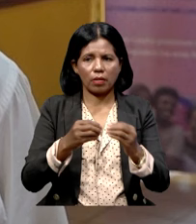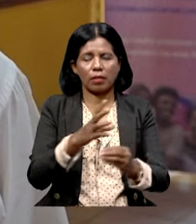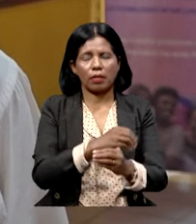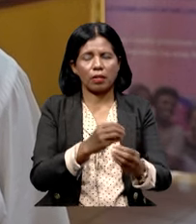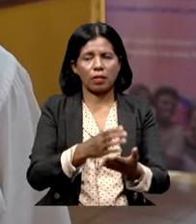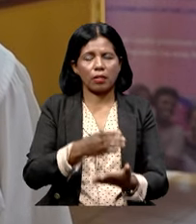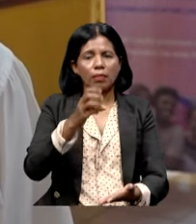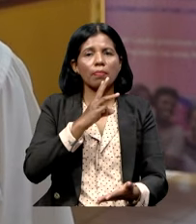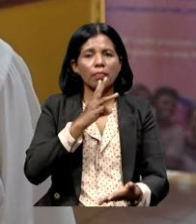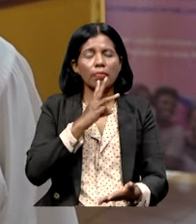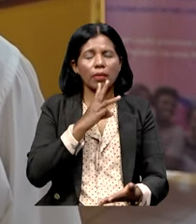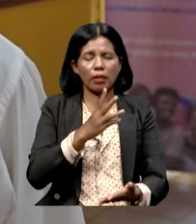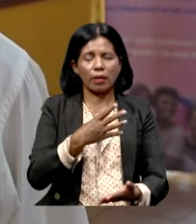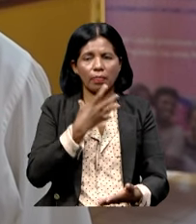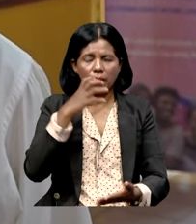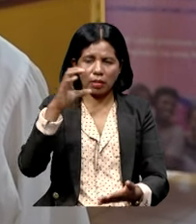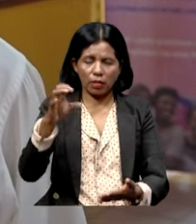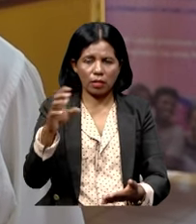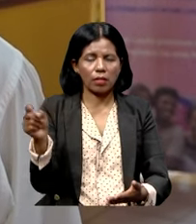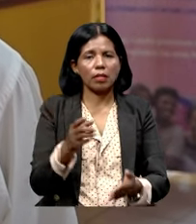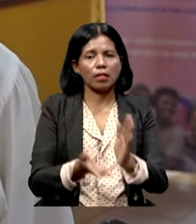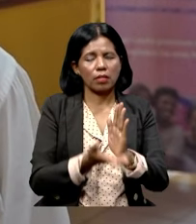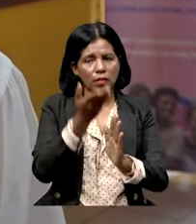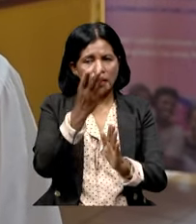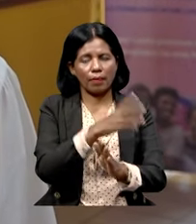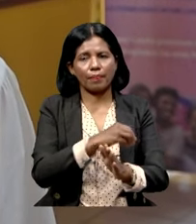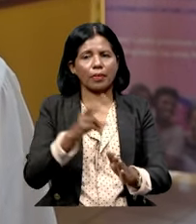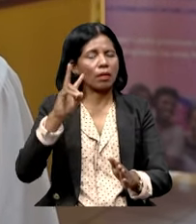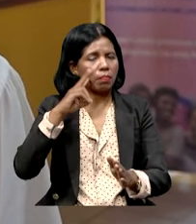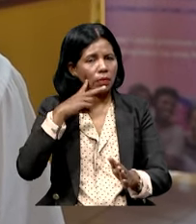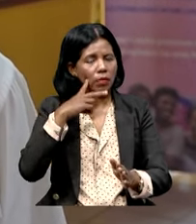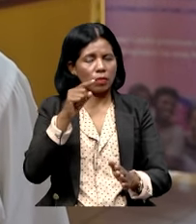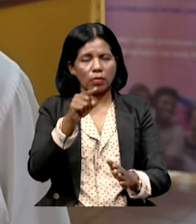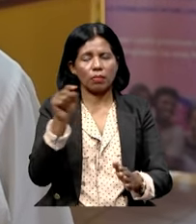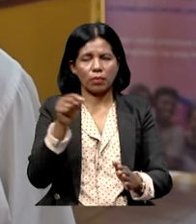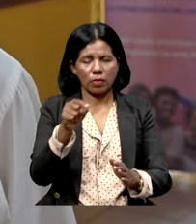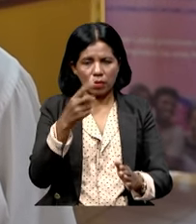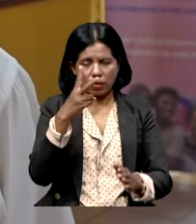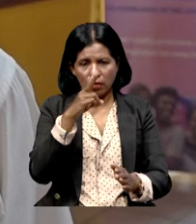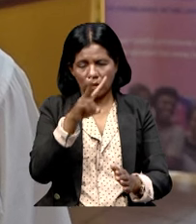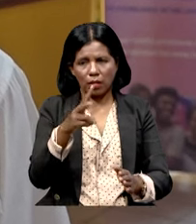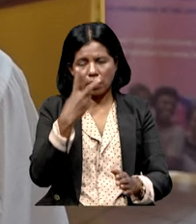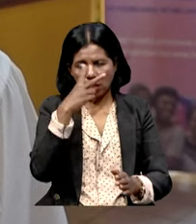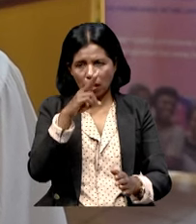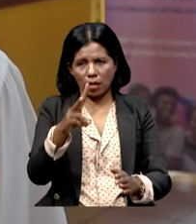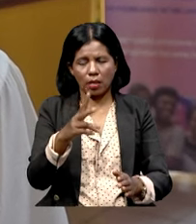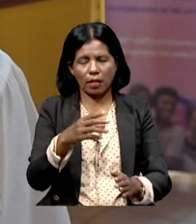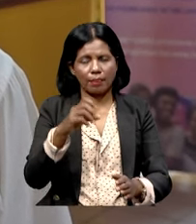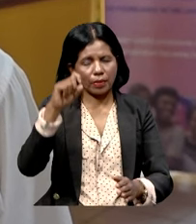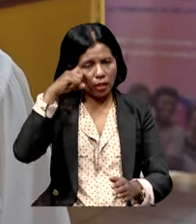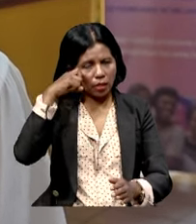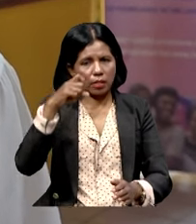maka ta inflação 1.1% nomos ya morotan 1.1% também tarefa tak ida item lismutin lismene